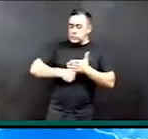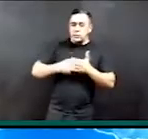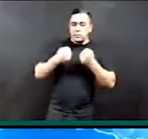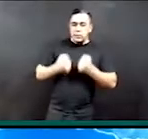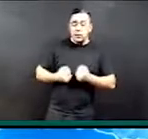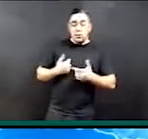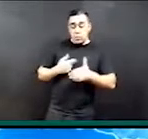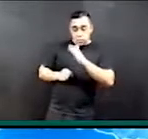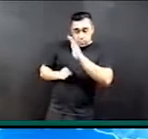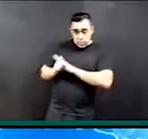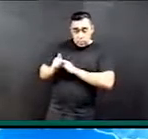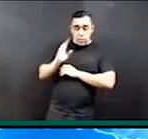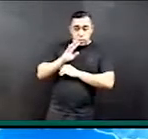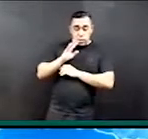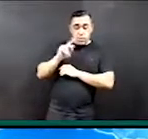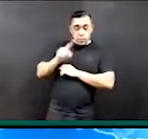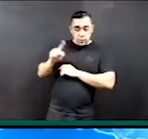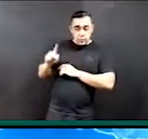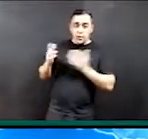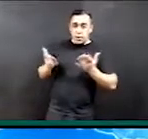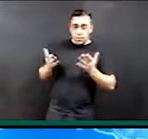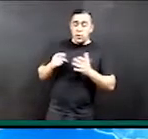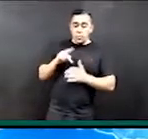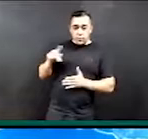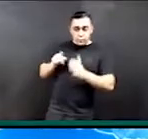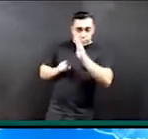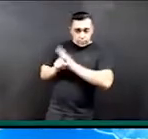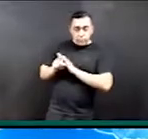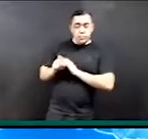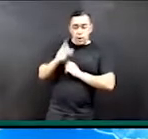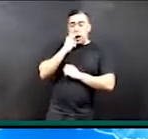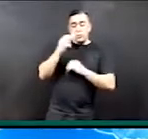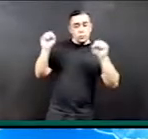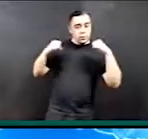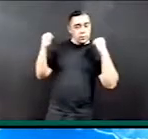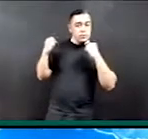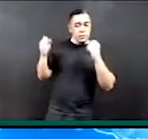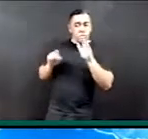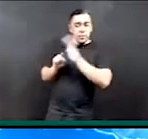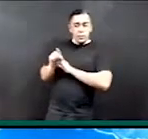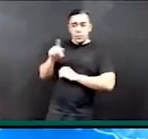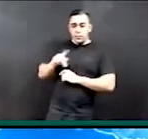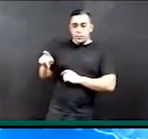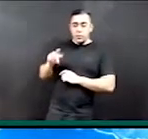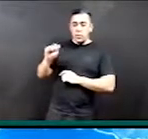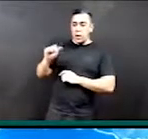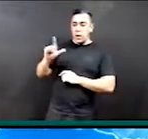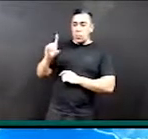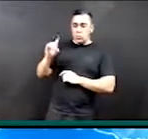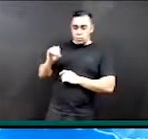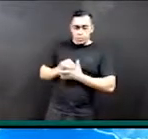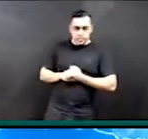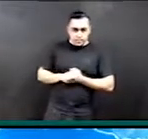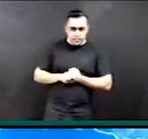tenho uma pergunta bem legal de um professor, a gente só fez de aluno, né, Rony? E eu acredito que é um professor de educação física, é um professor aqui de Curitiba, o professor Aldo.